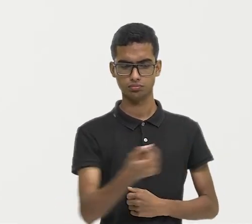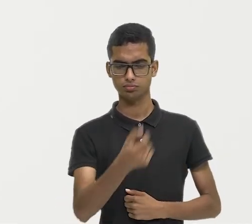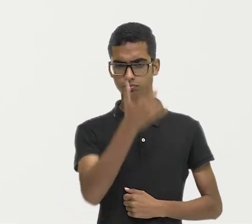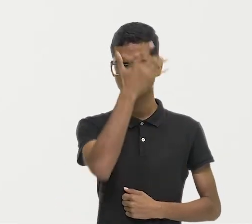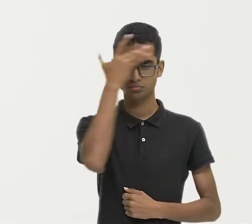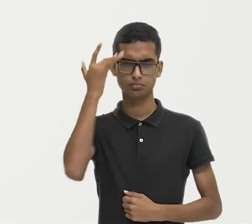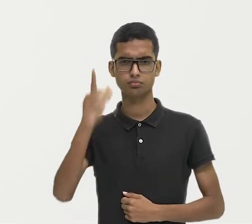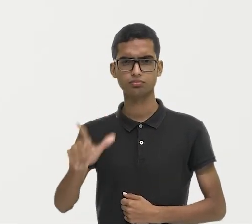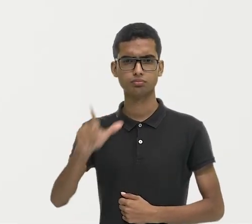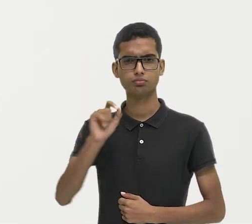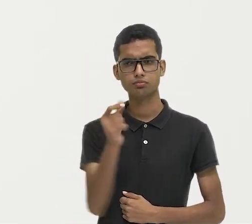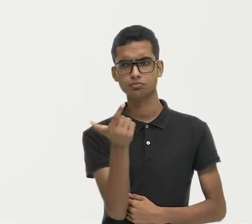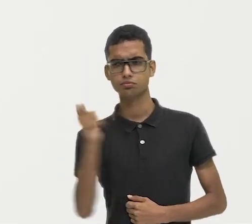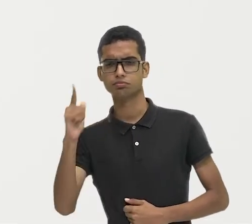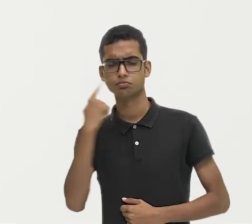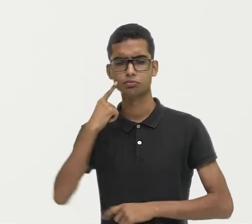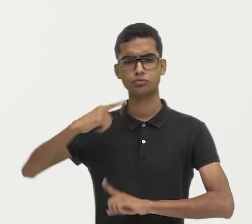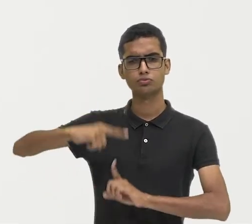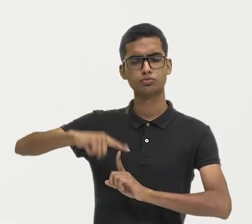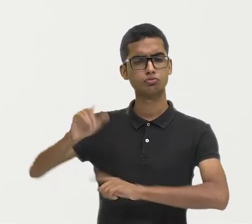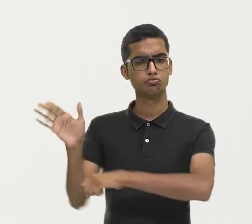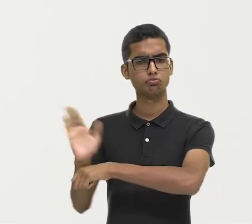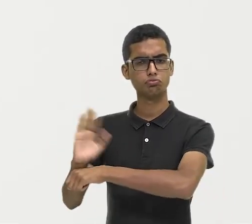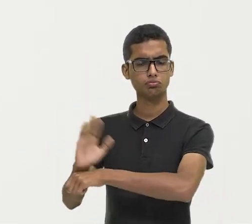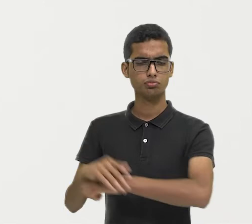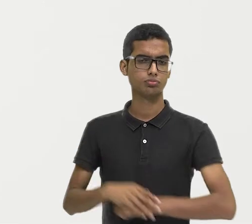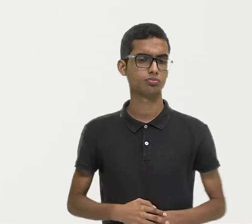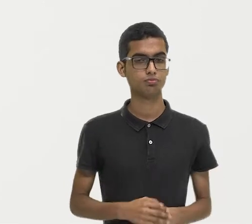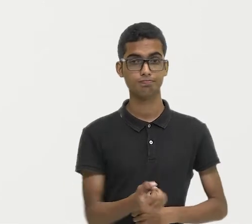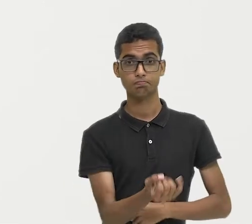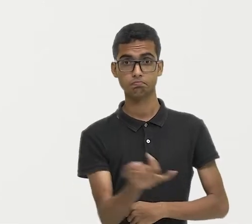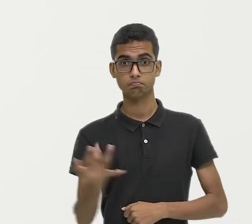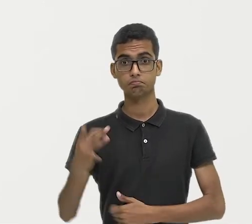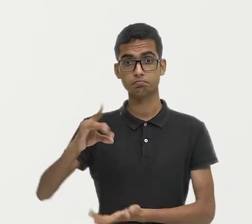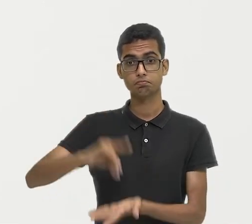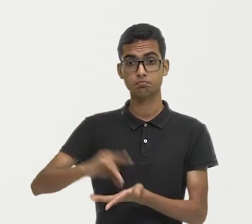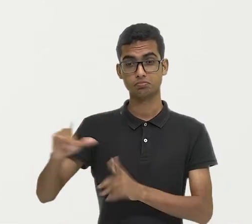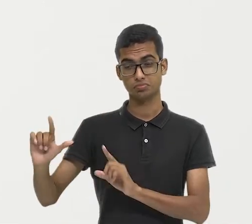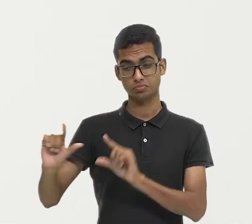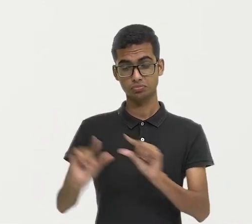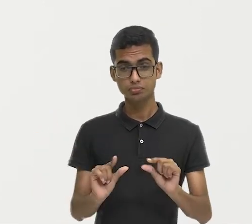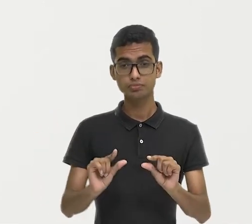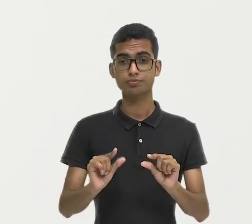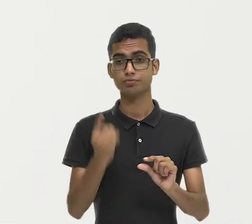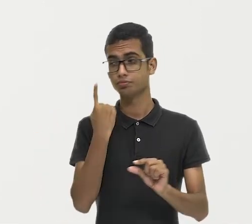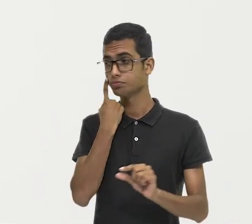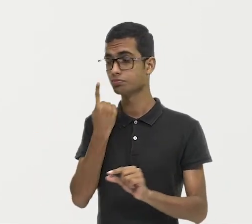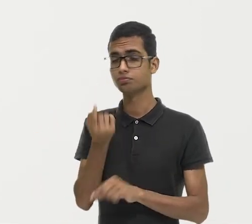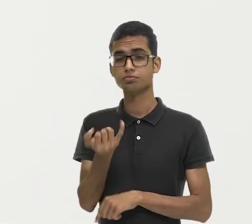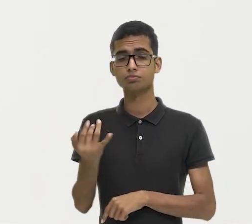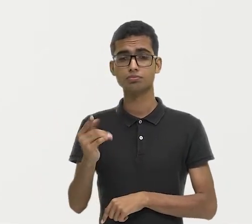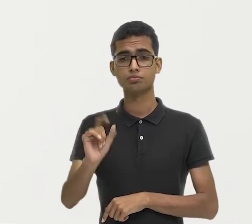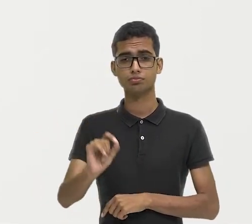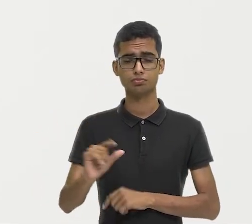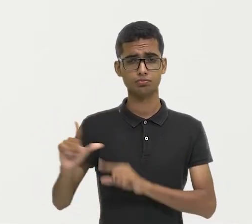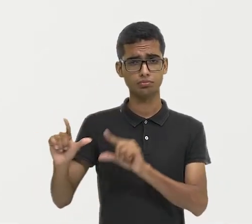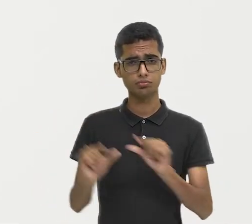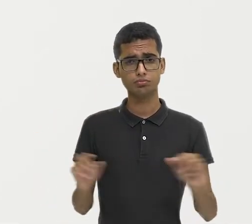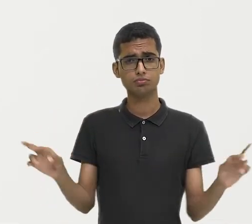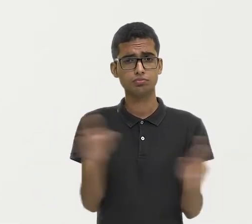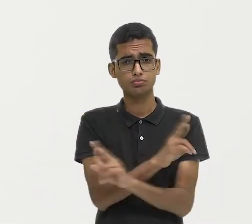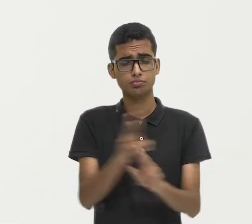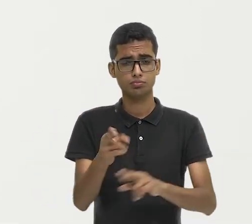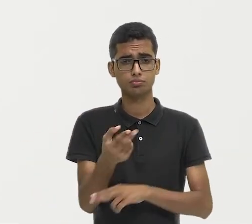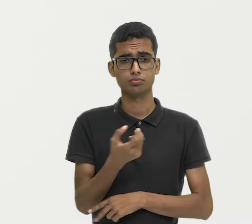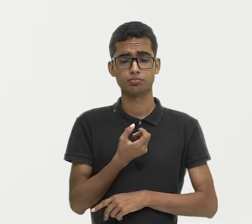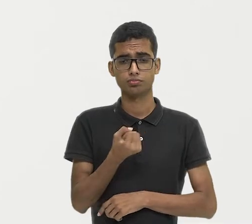20 pessoas que preferem outros tipos de filmes, tá? Que é uma quantidade menor, que foi a quantidade